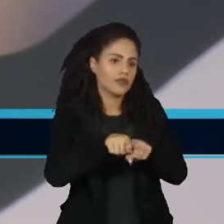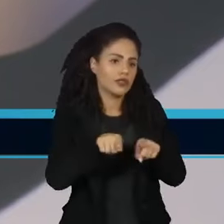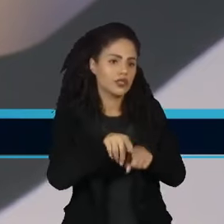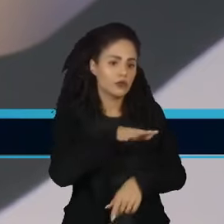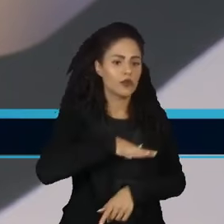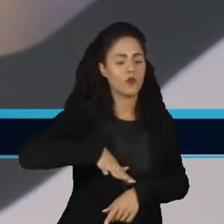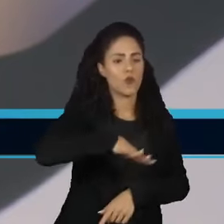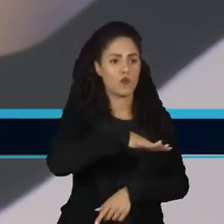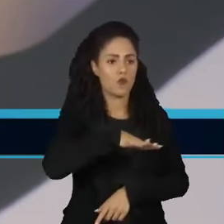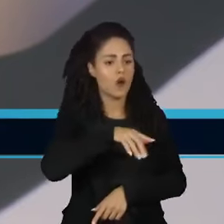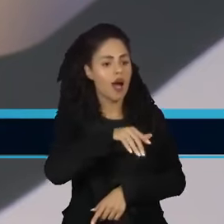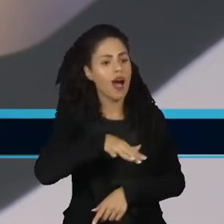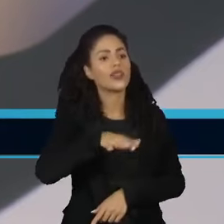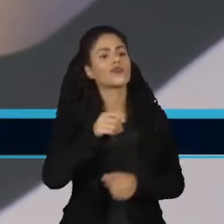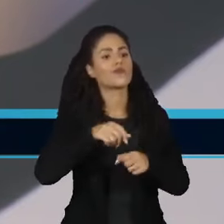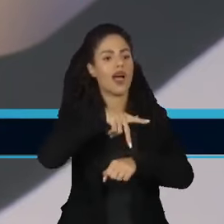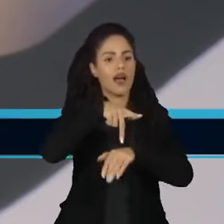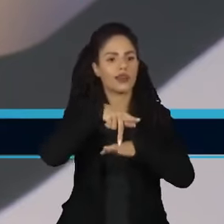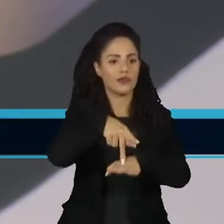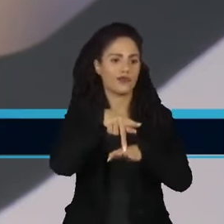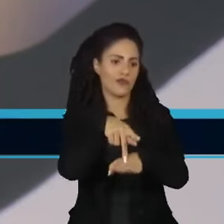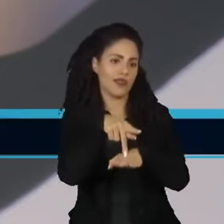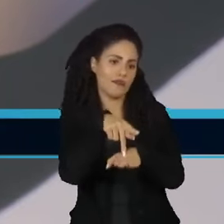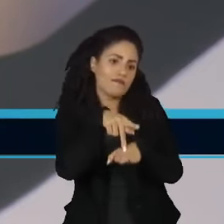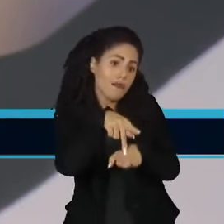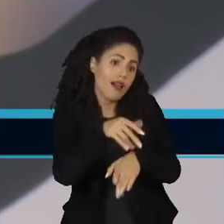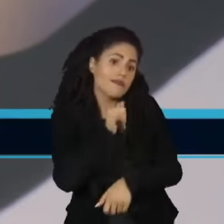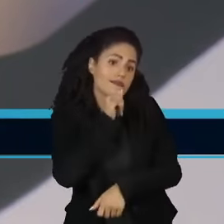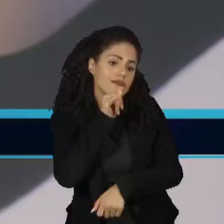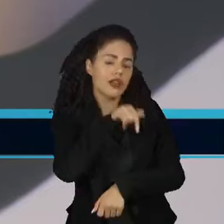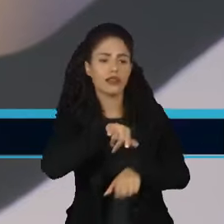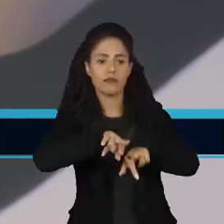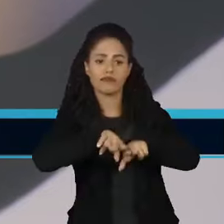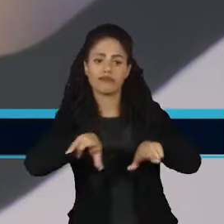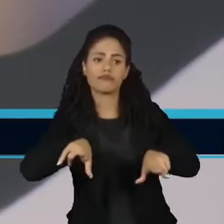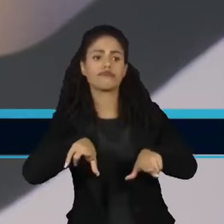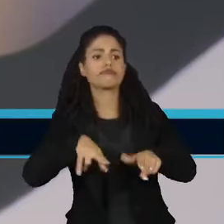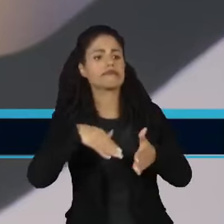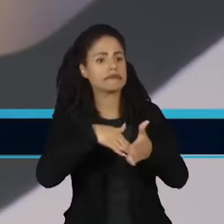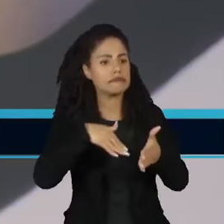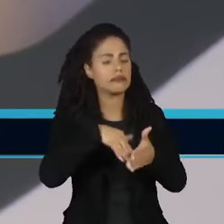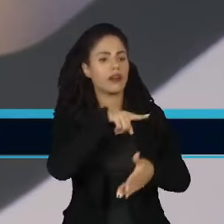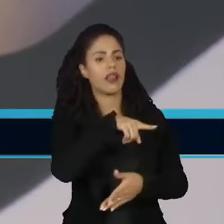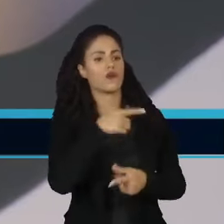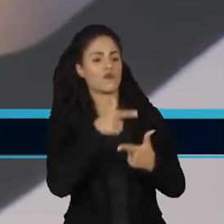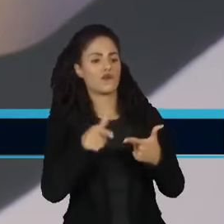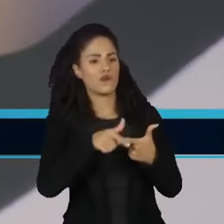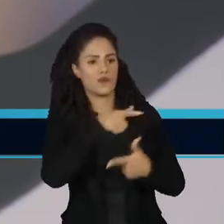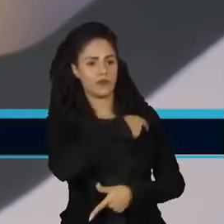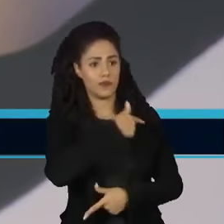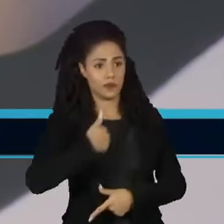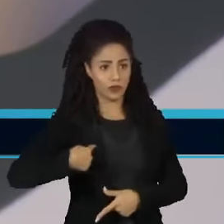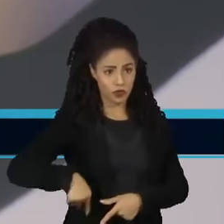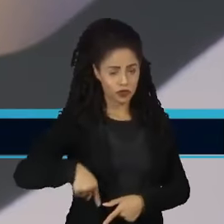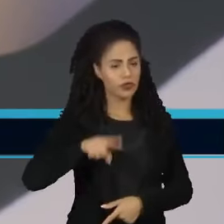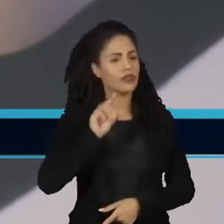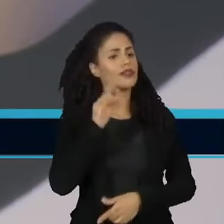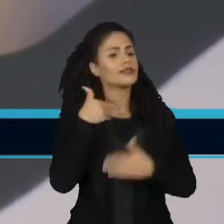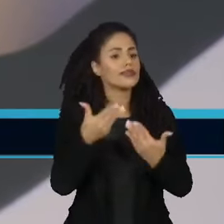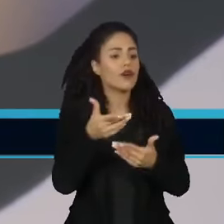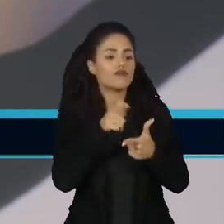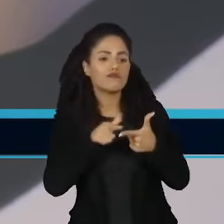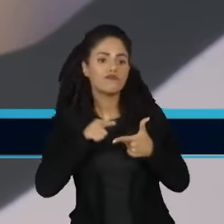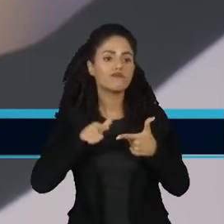da China, né? Então, países como Filipinas, por exemplo, têm tido uma série de embates com os chineses. Então, são países daquela região